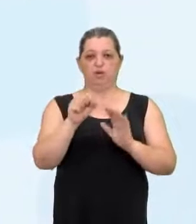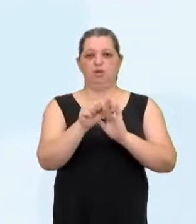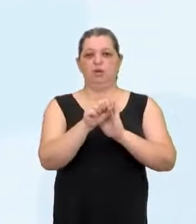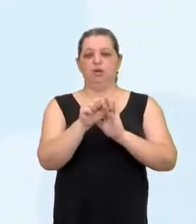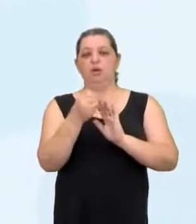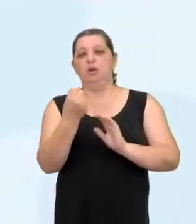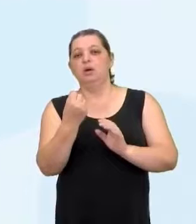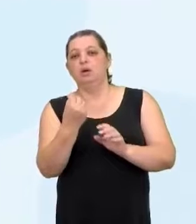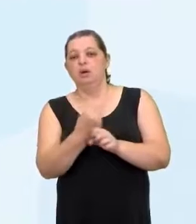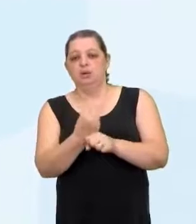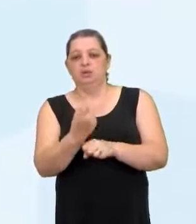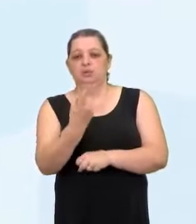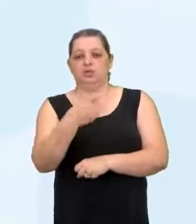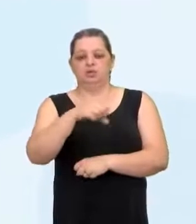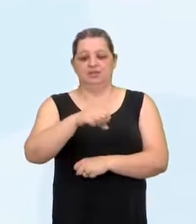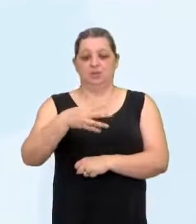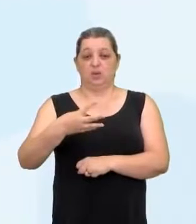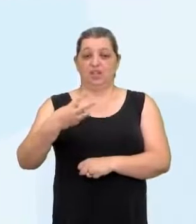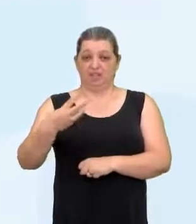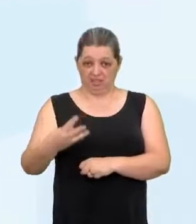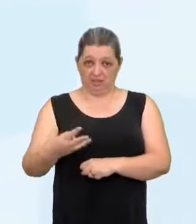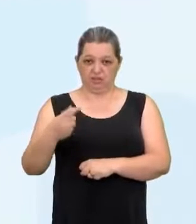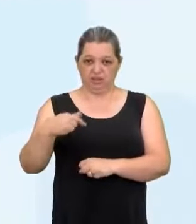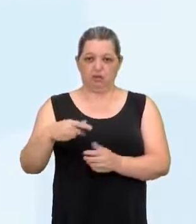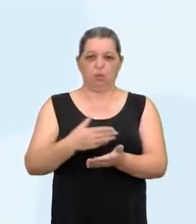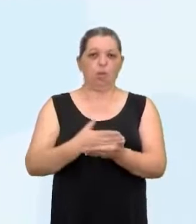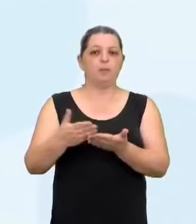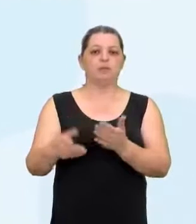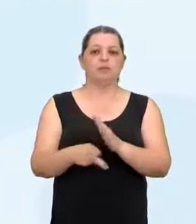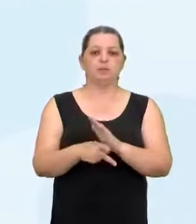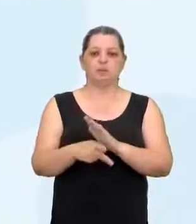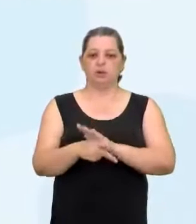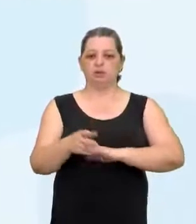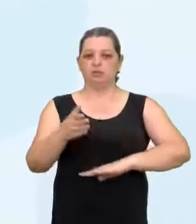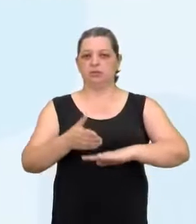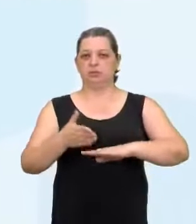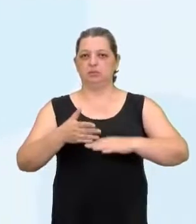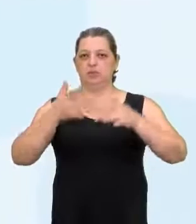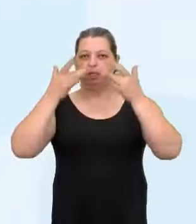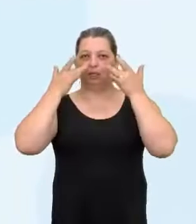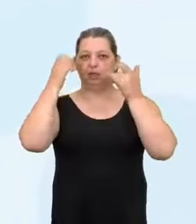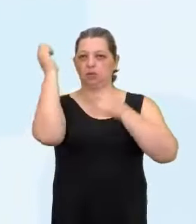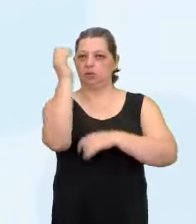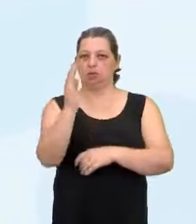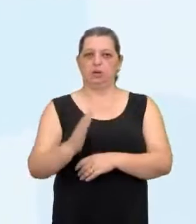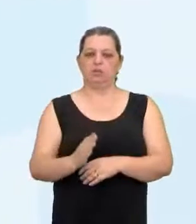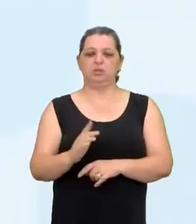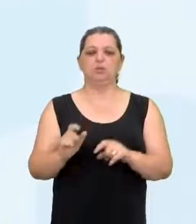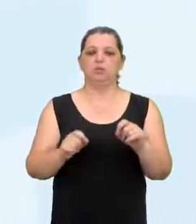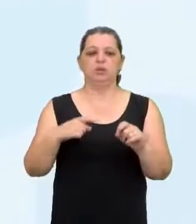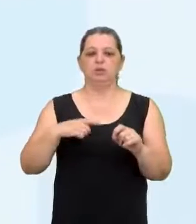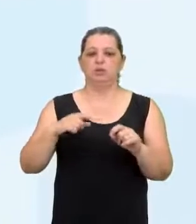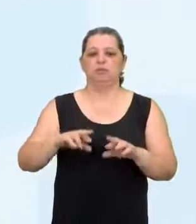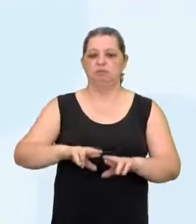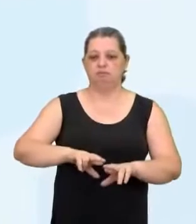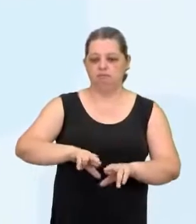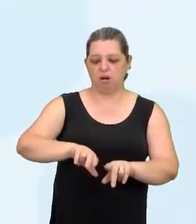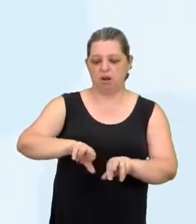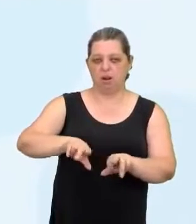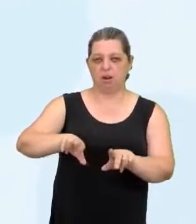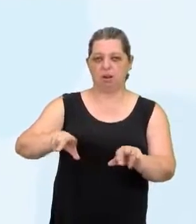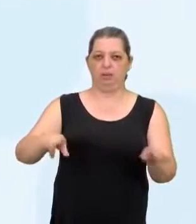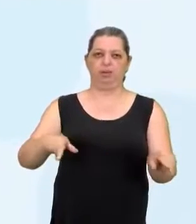1943, iniciando a modernidade do teatro brasileiro. Os personagens dessa peça tinham um enredo com diferentes possibilidades de